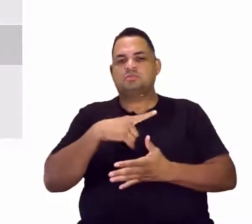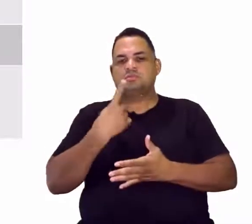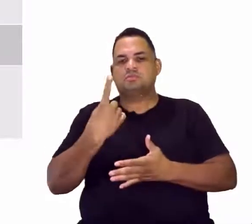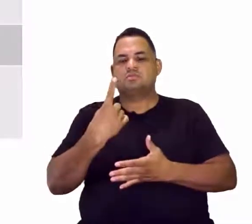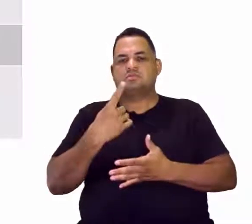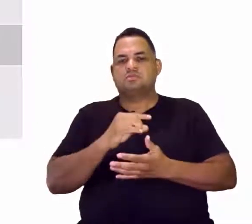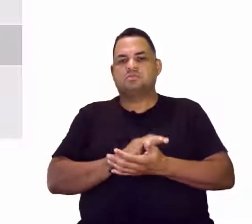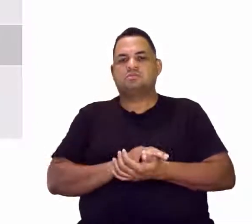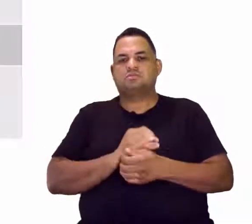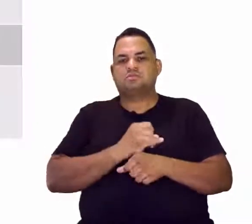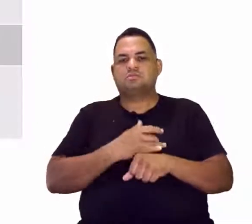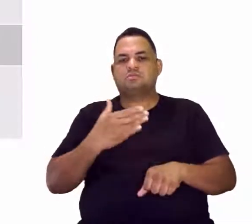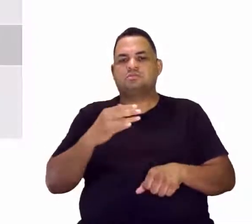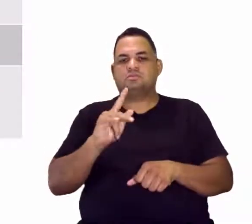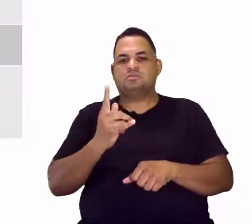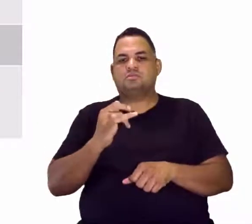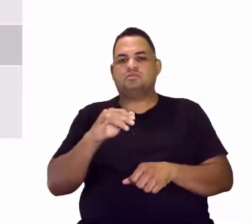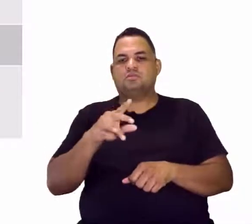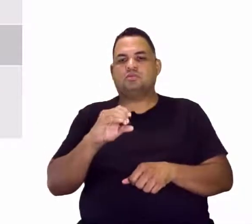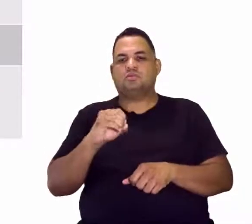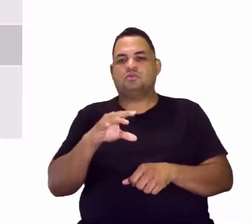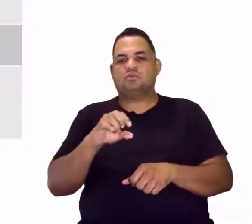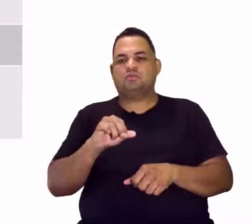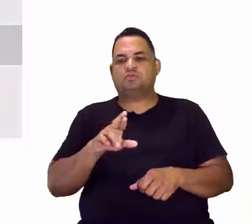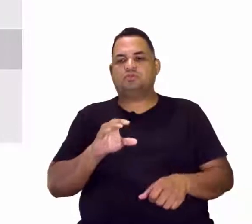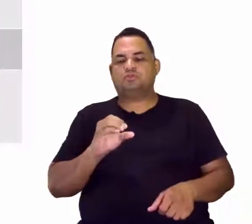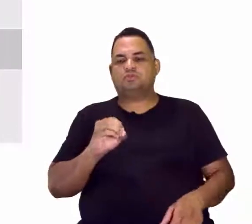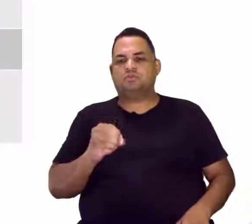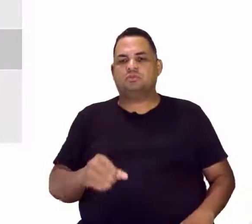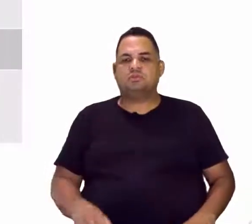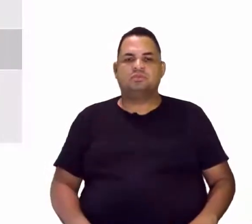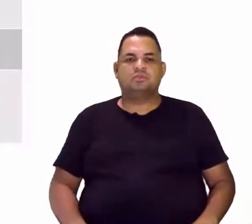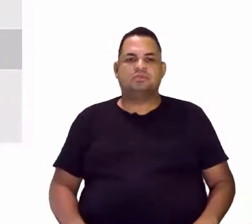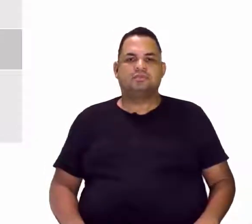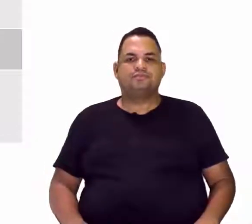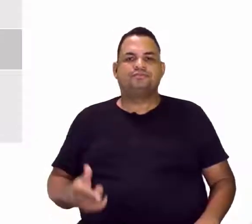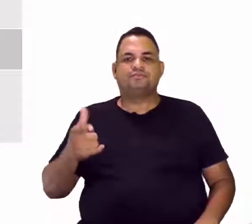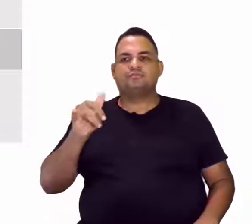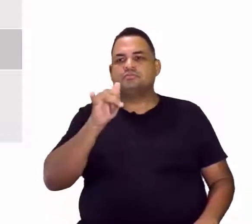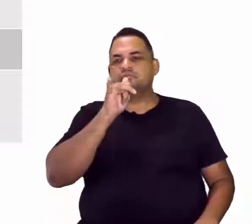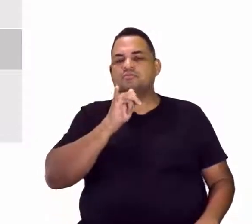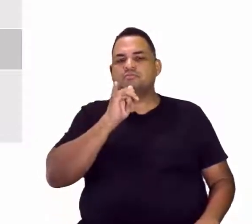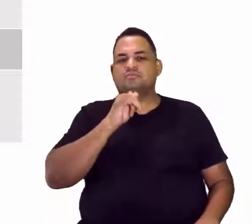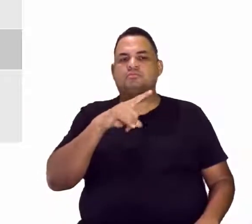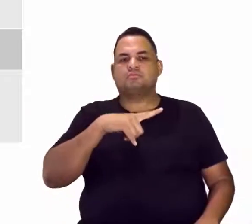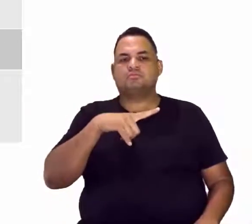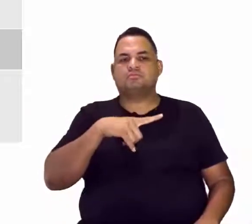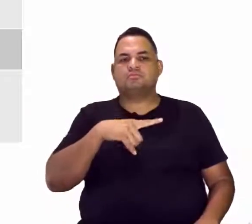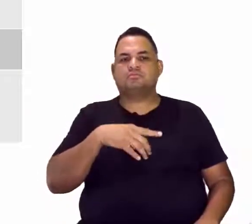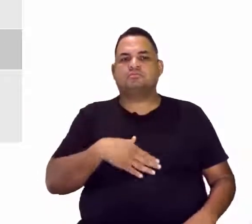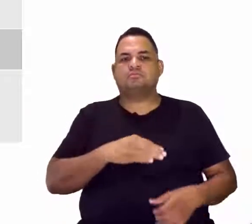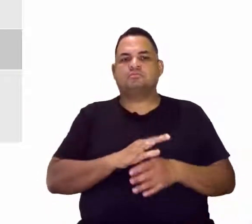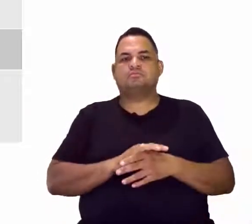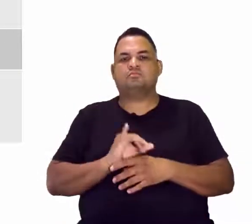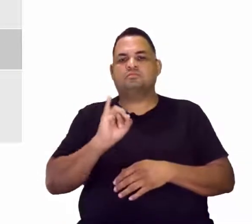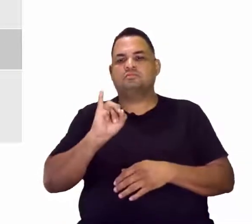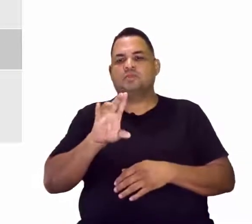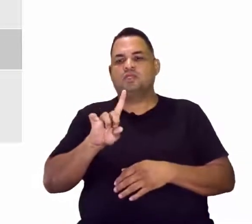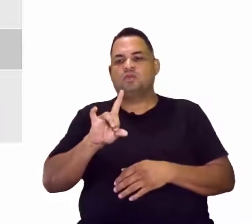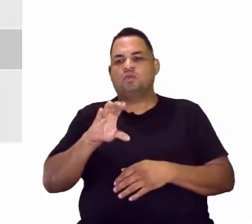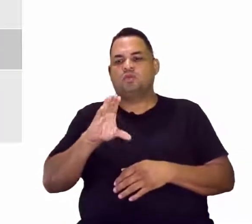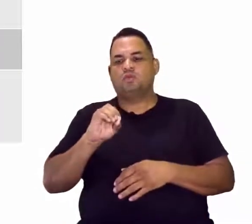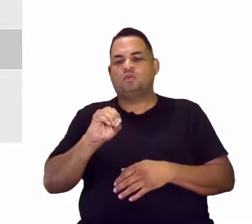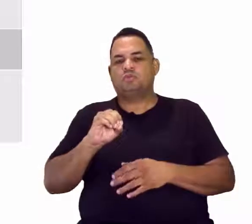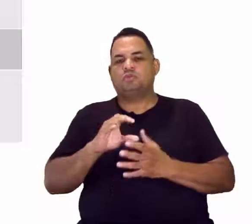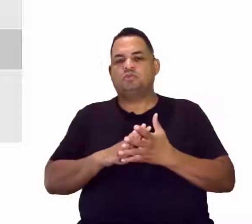um, aí vai ficar ácido hipocloroso. Olha o outro exemplo. Aqui nós temos o iodo como